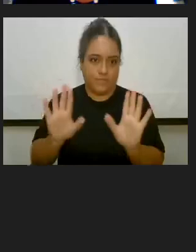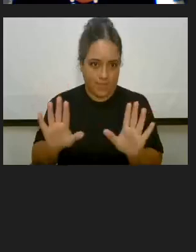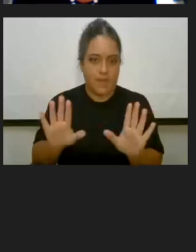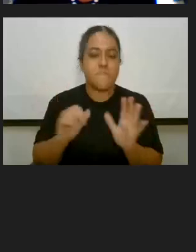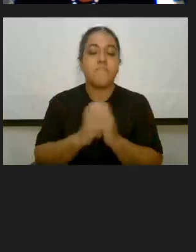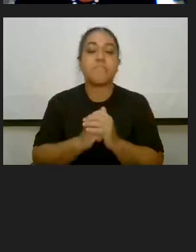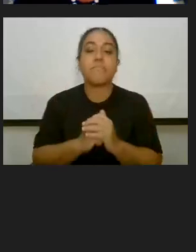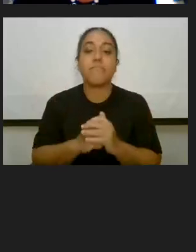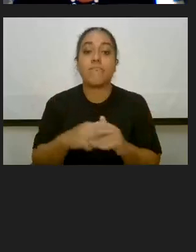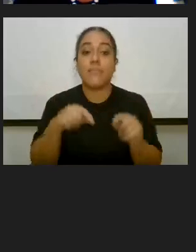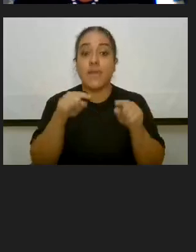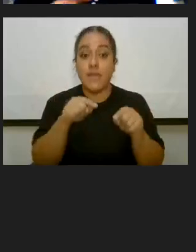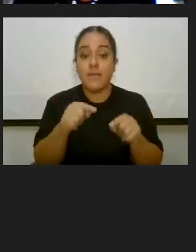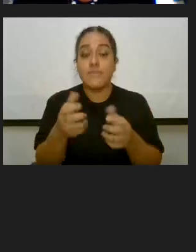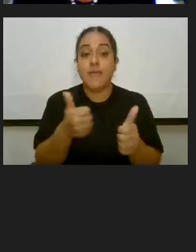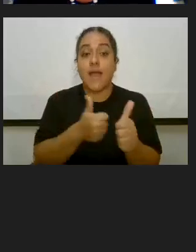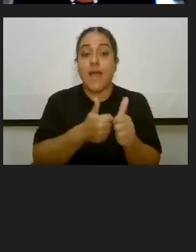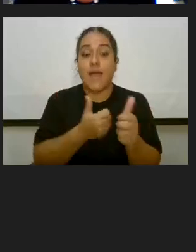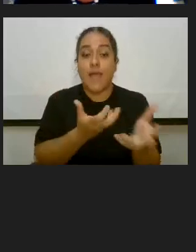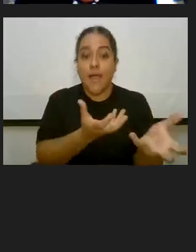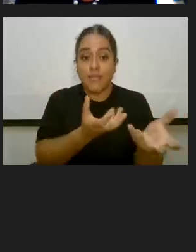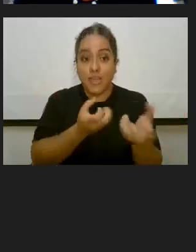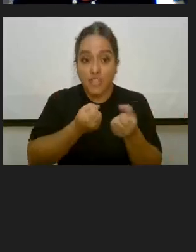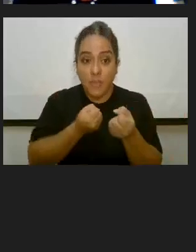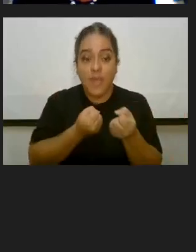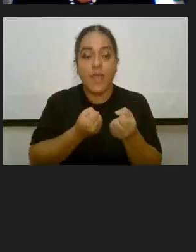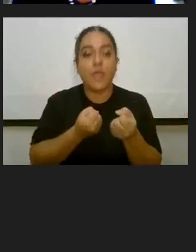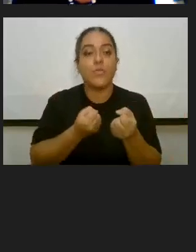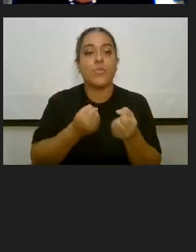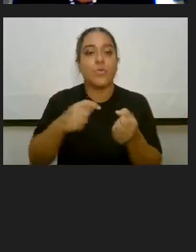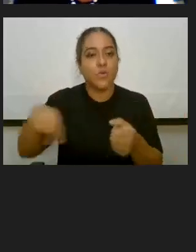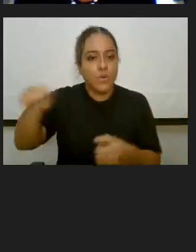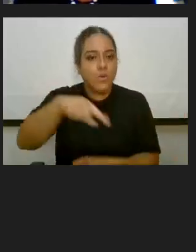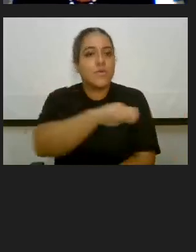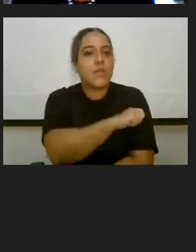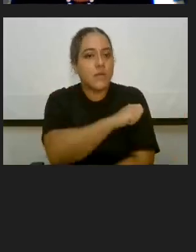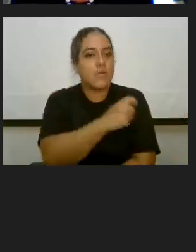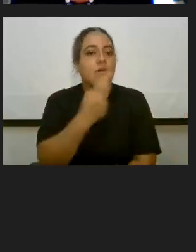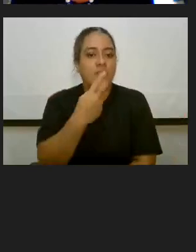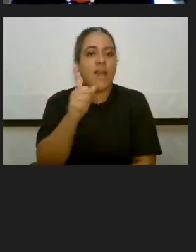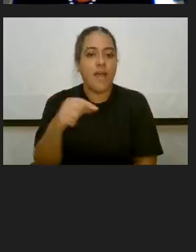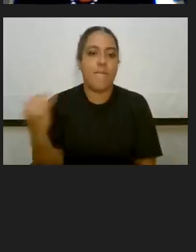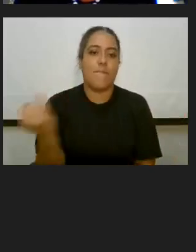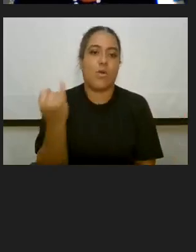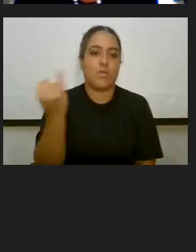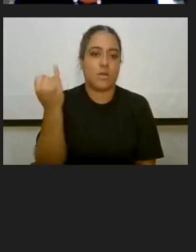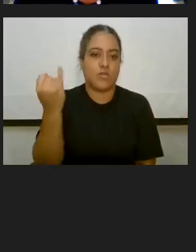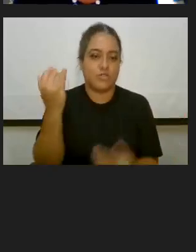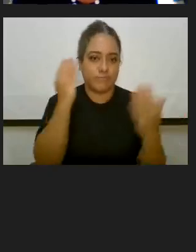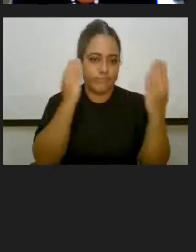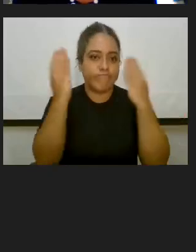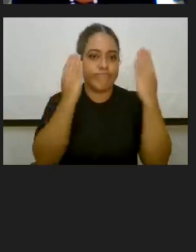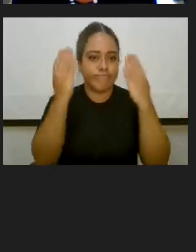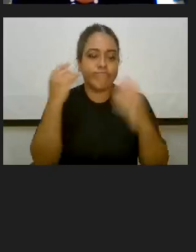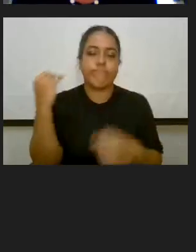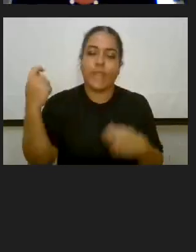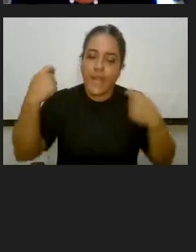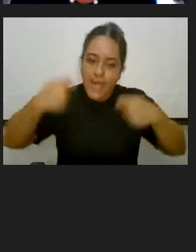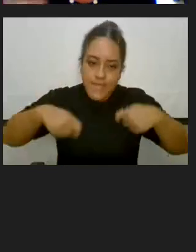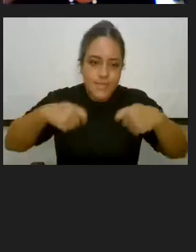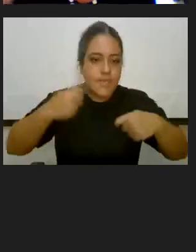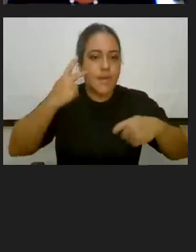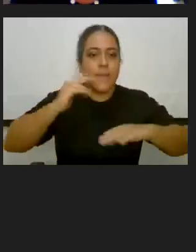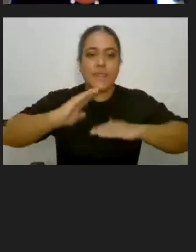é reconhecido como um serviço importante e necessário para o desenvolvimento,